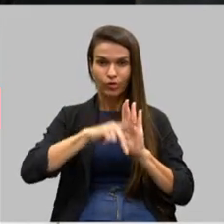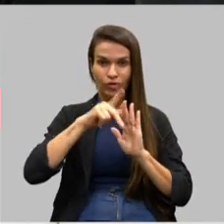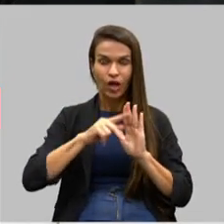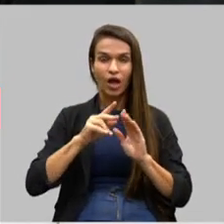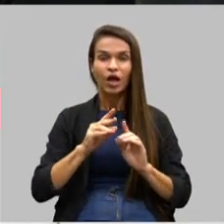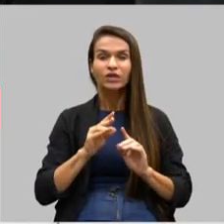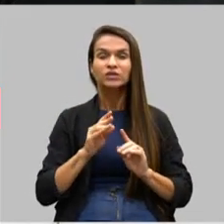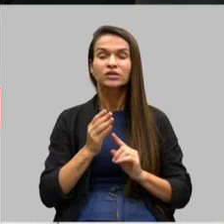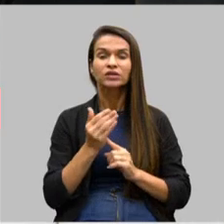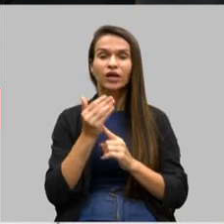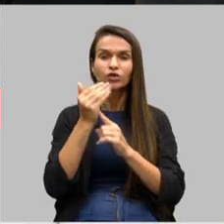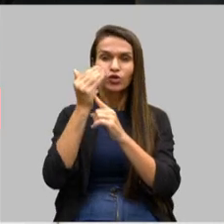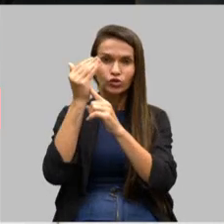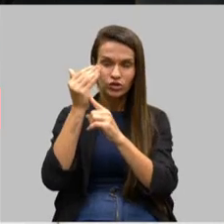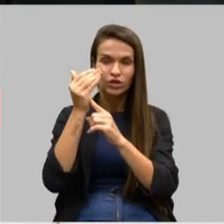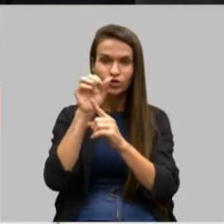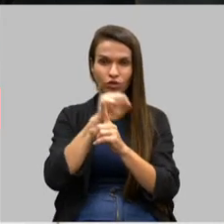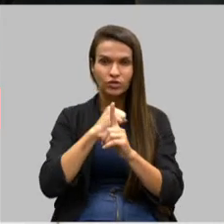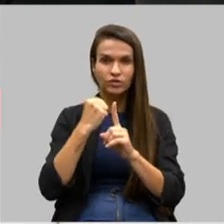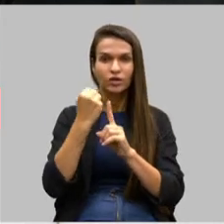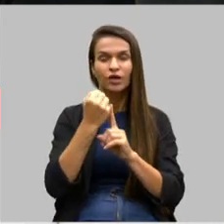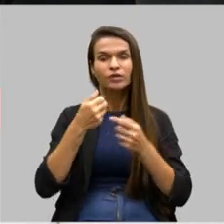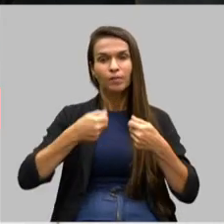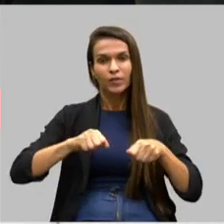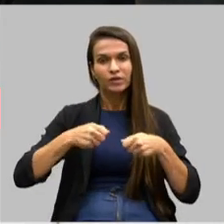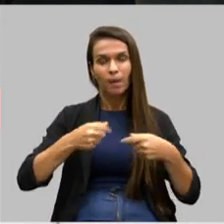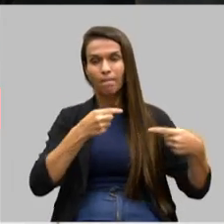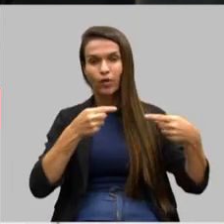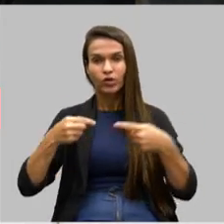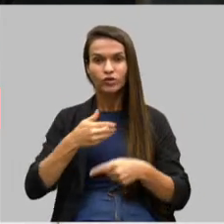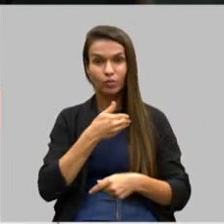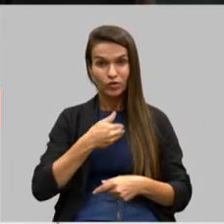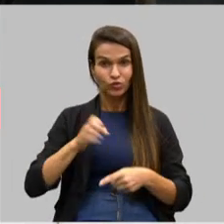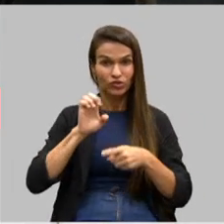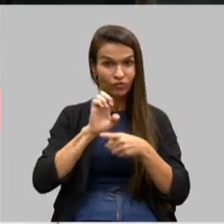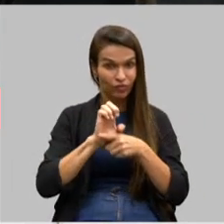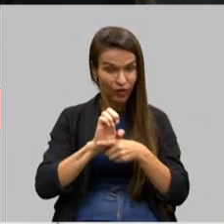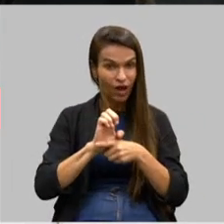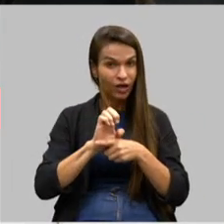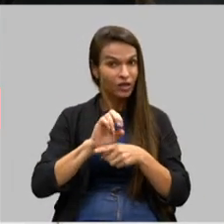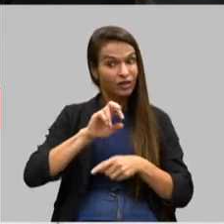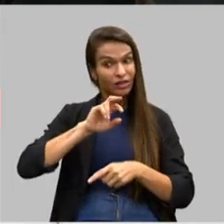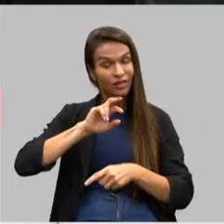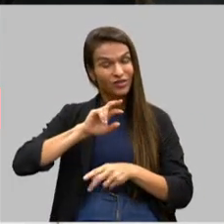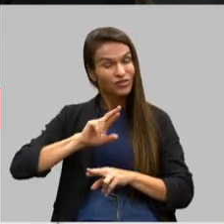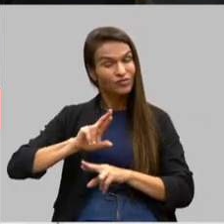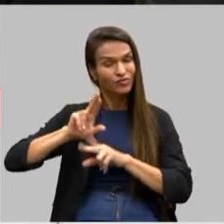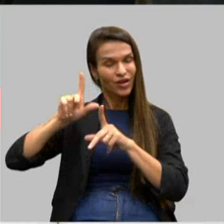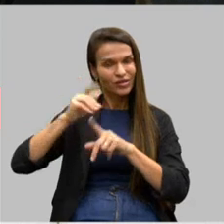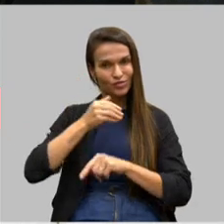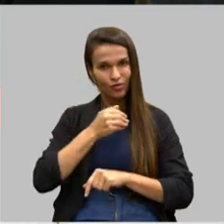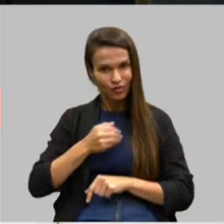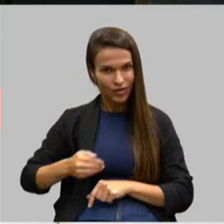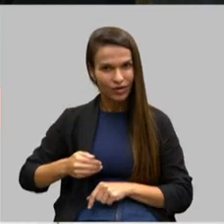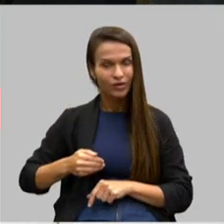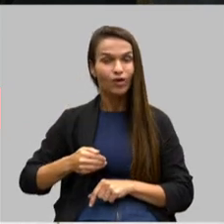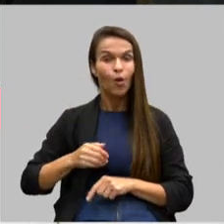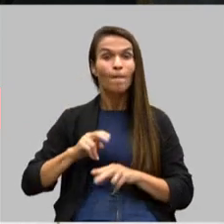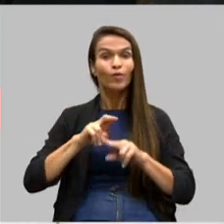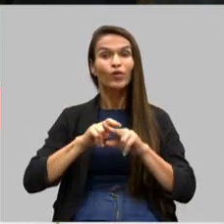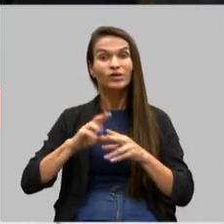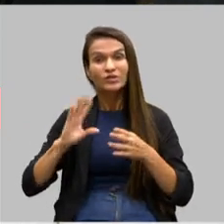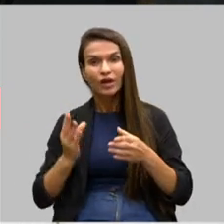tecnologias sociais devem ser políticas públicas do Estado e não do governo. Por isso, a inclusão